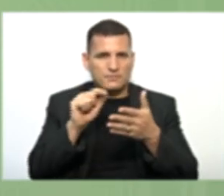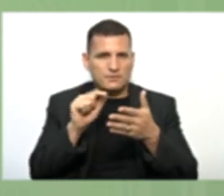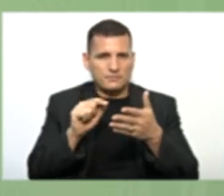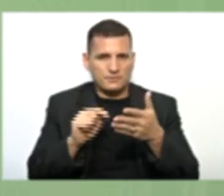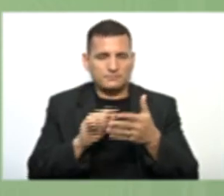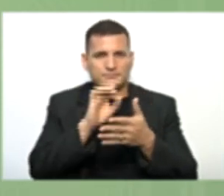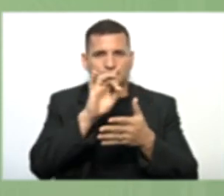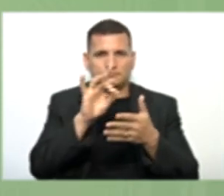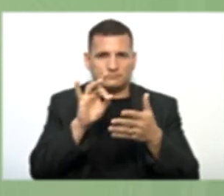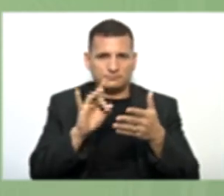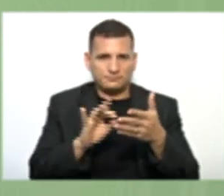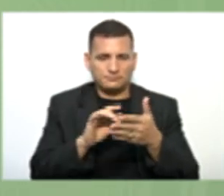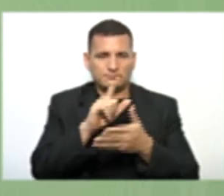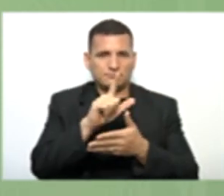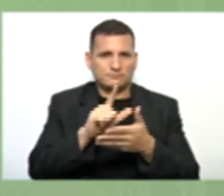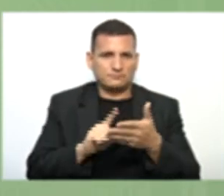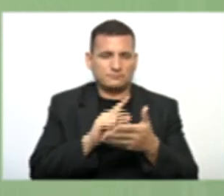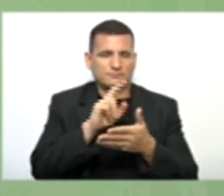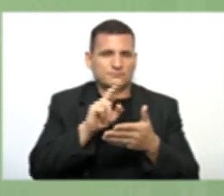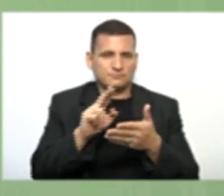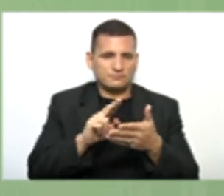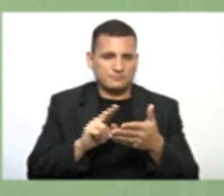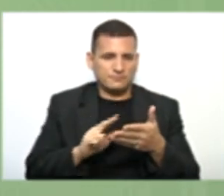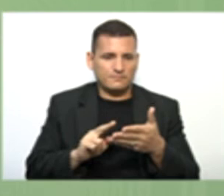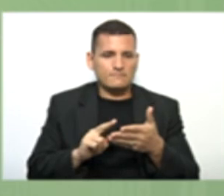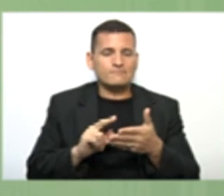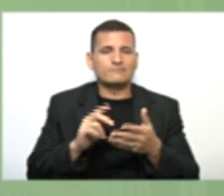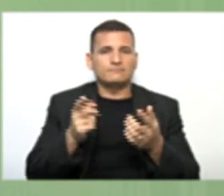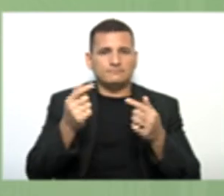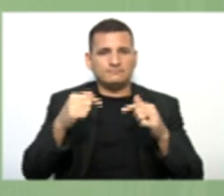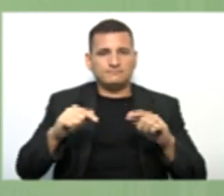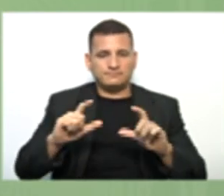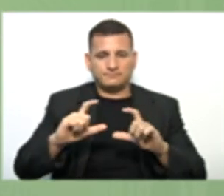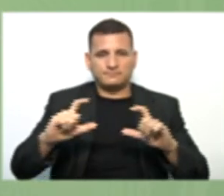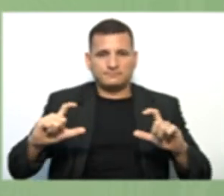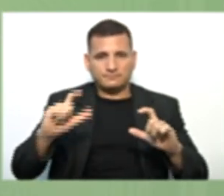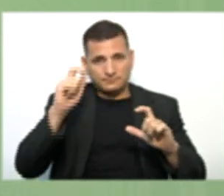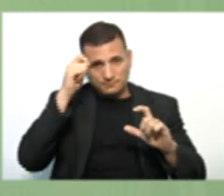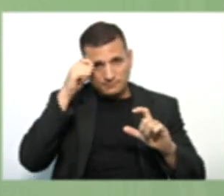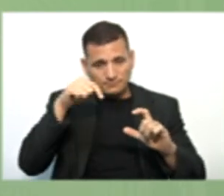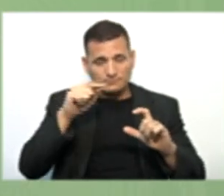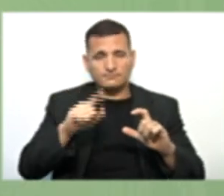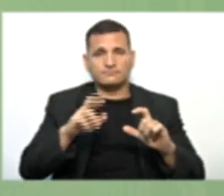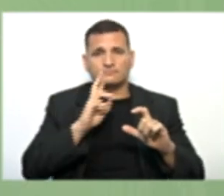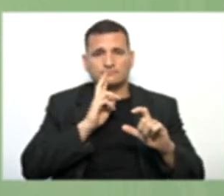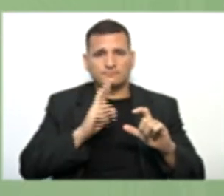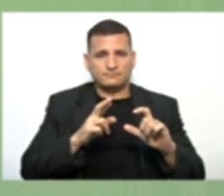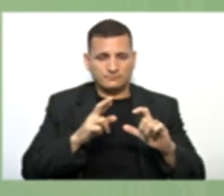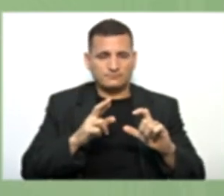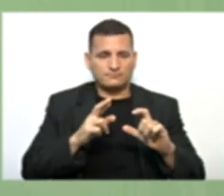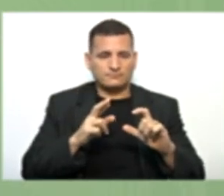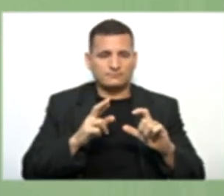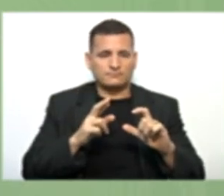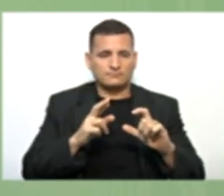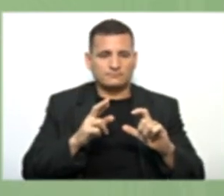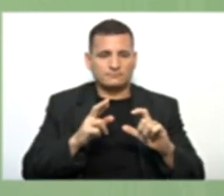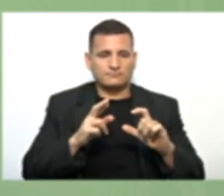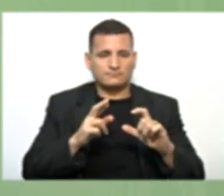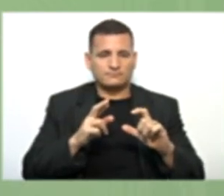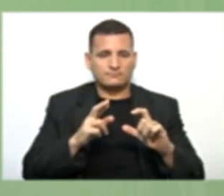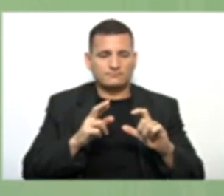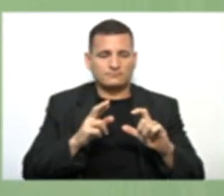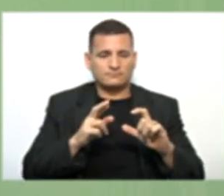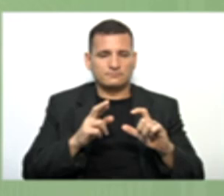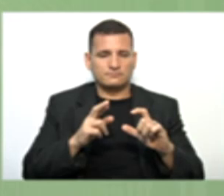cada lista, cada item nessa lista, beleza? E o resultado disso é esse daqui que está aqui nessa telinha preta, tá bom? No DOS. E ele sai em